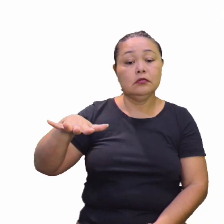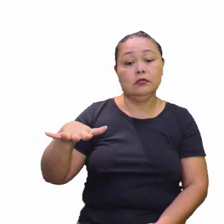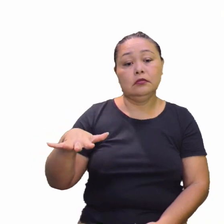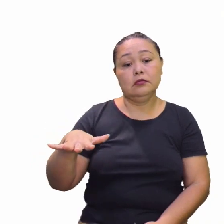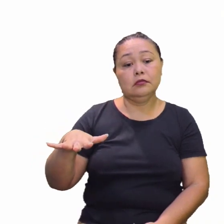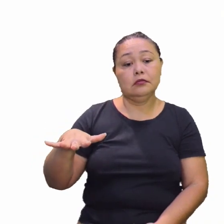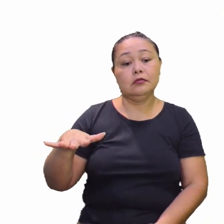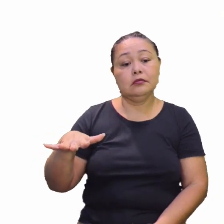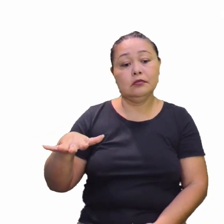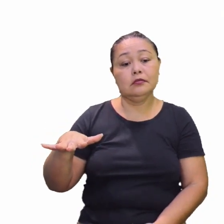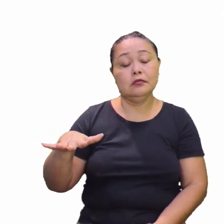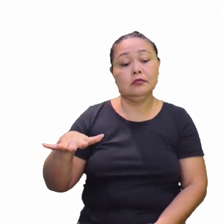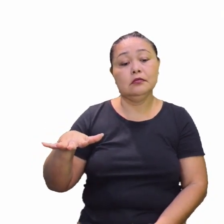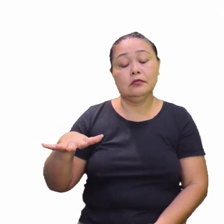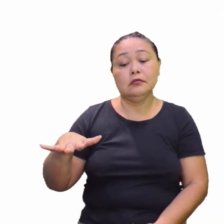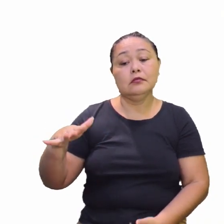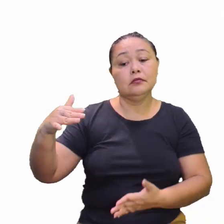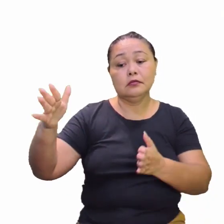né?